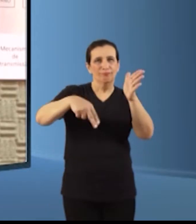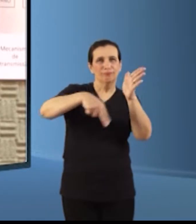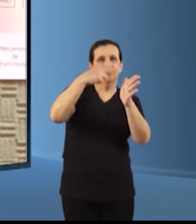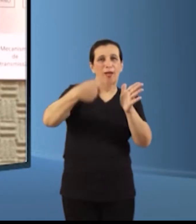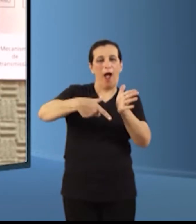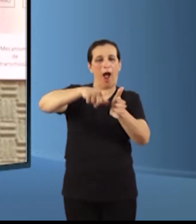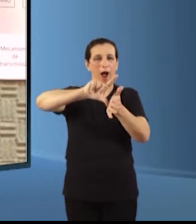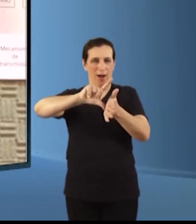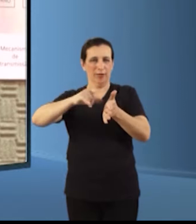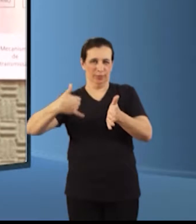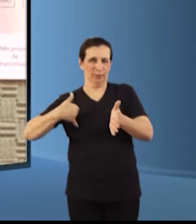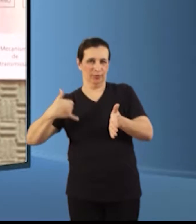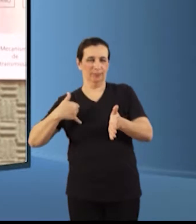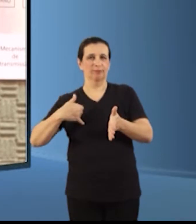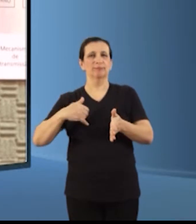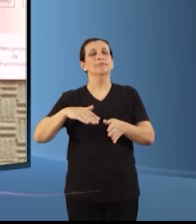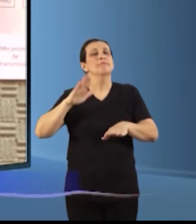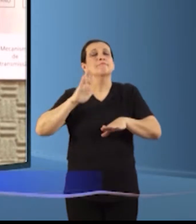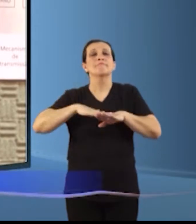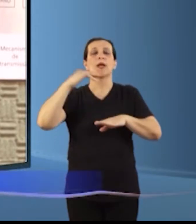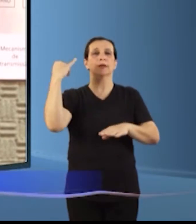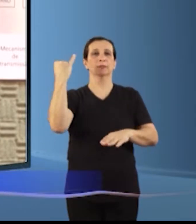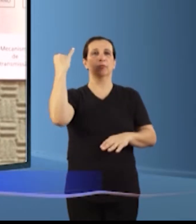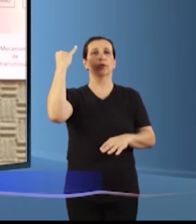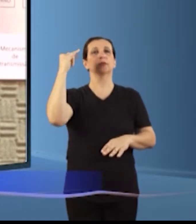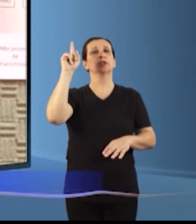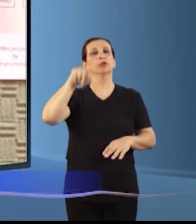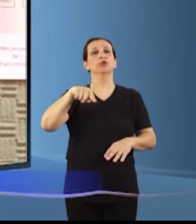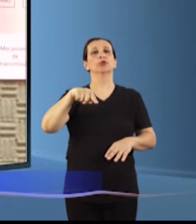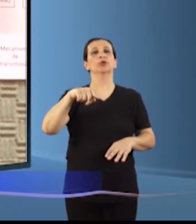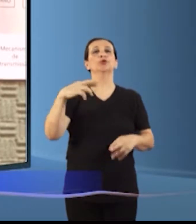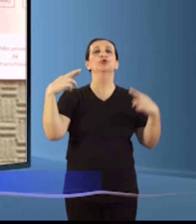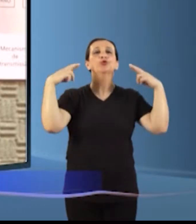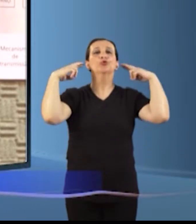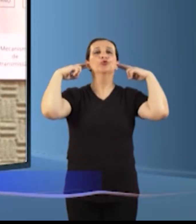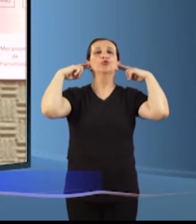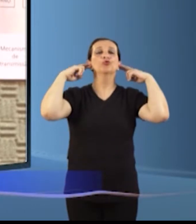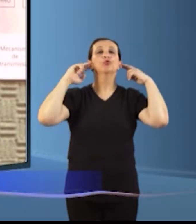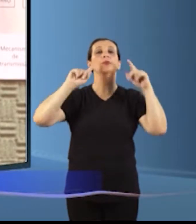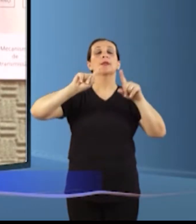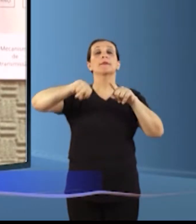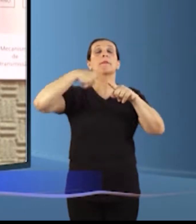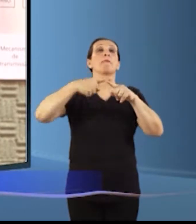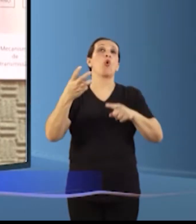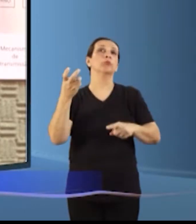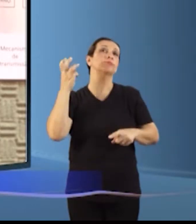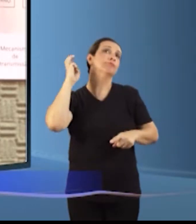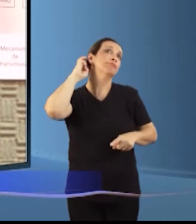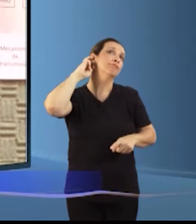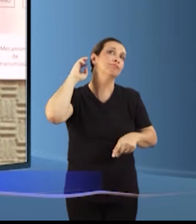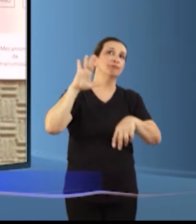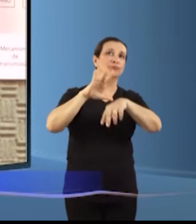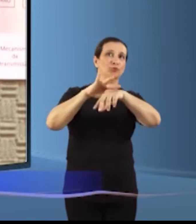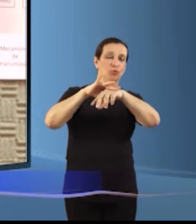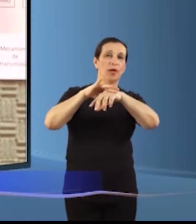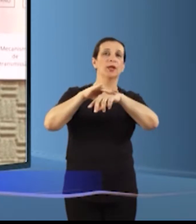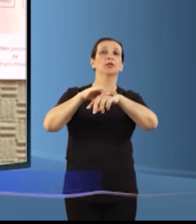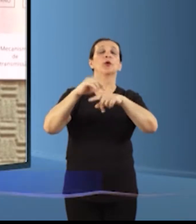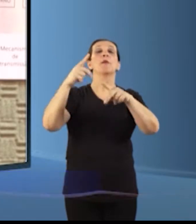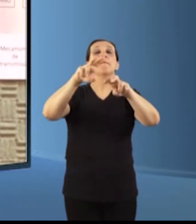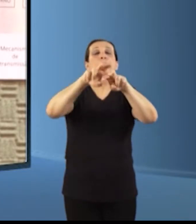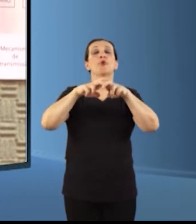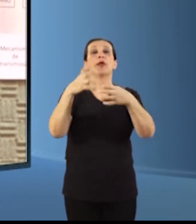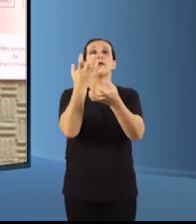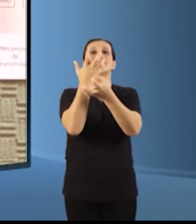A realização precoce da cirurgia é indicada especialmente nos casos de surdez pós-meningite, devido à